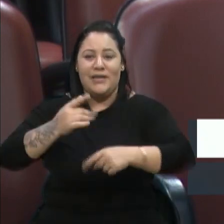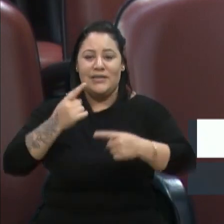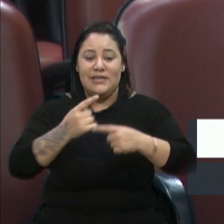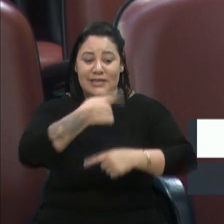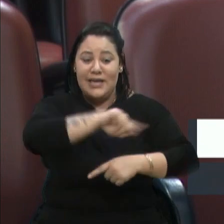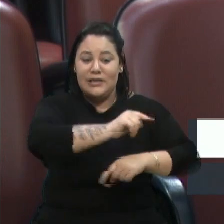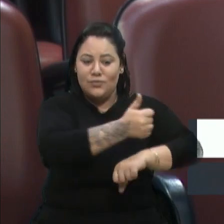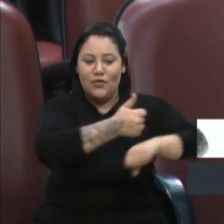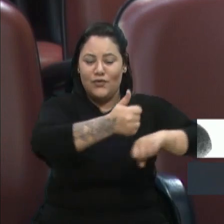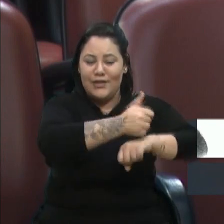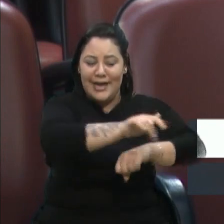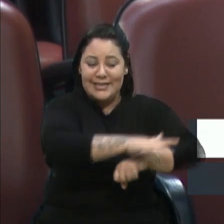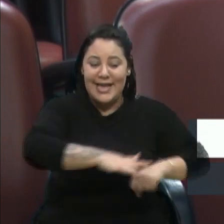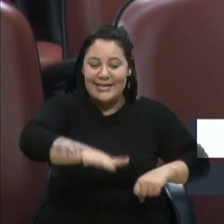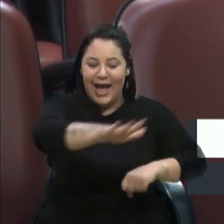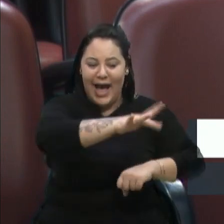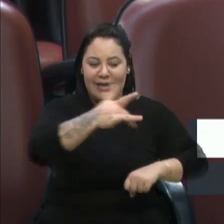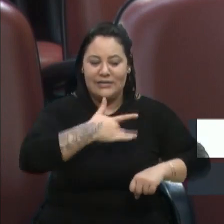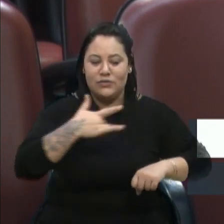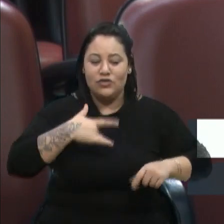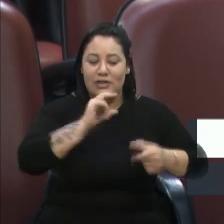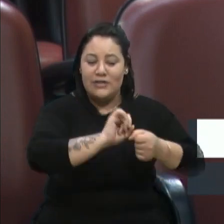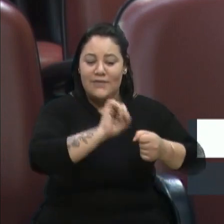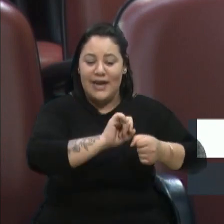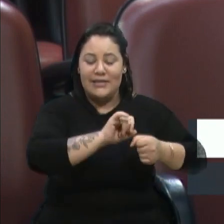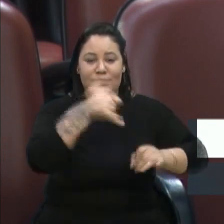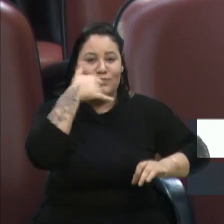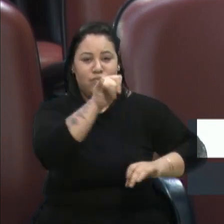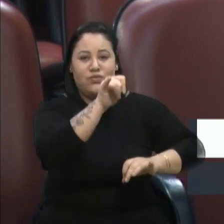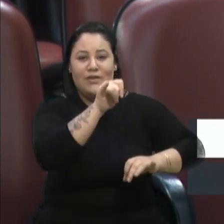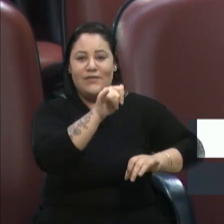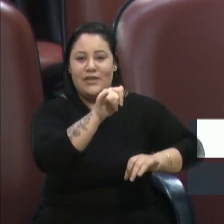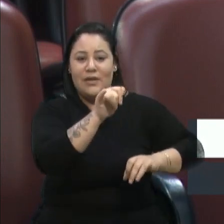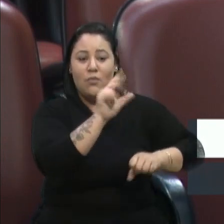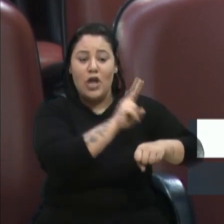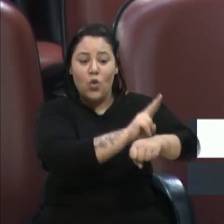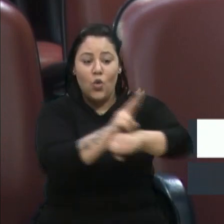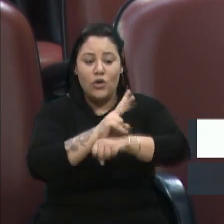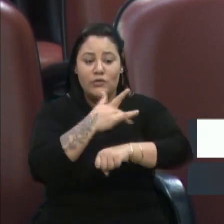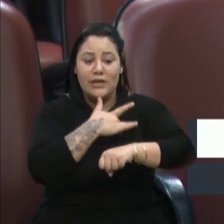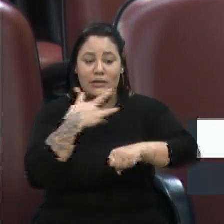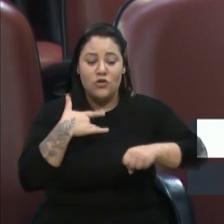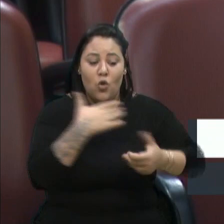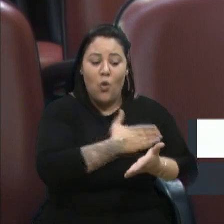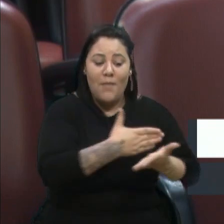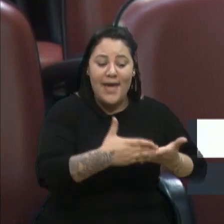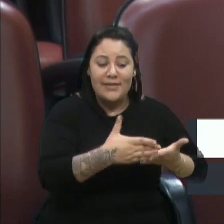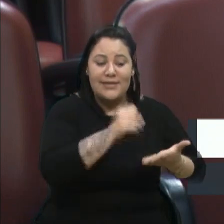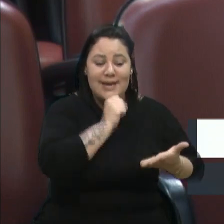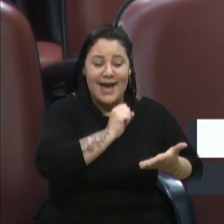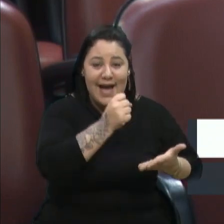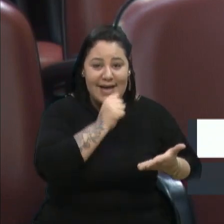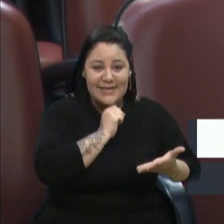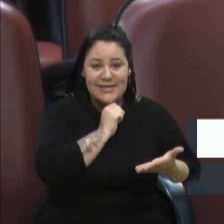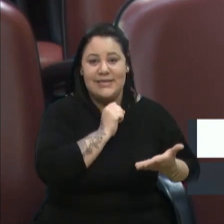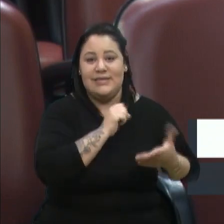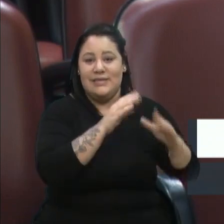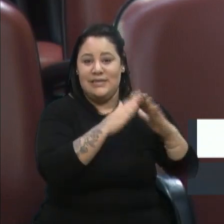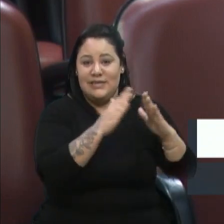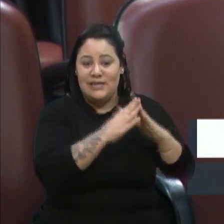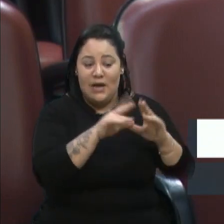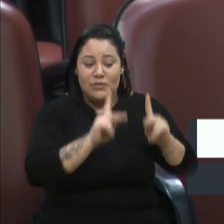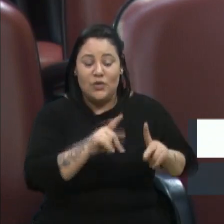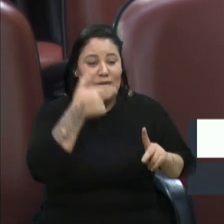comunitários da saúde, eles fazem uma prevenção. Eles cuidam da saúde dos idosos, dessas pessoas que não podem